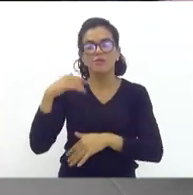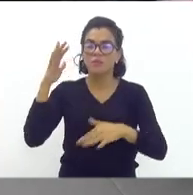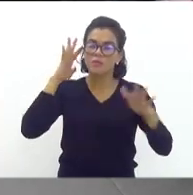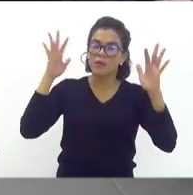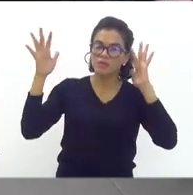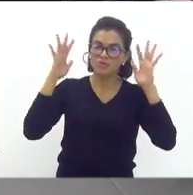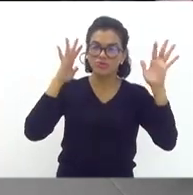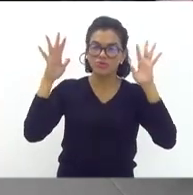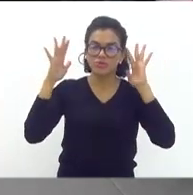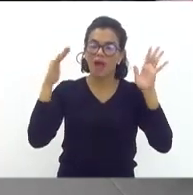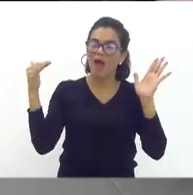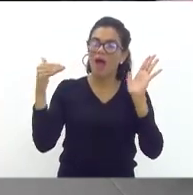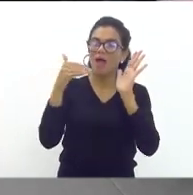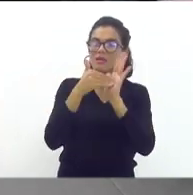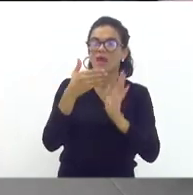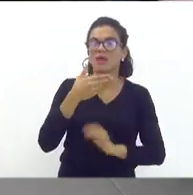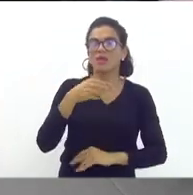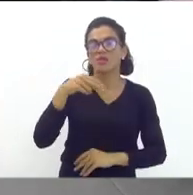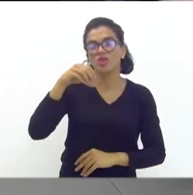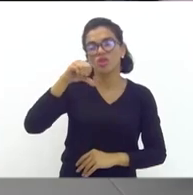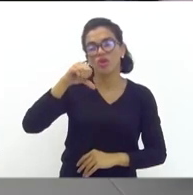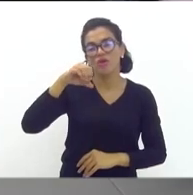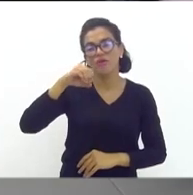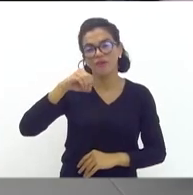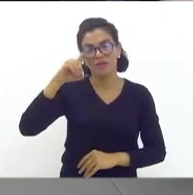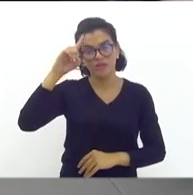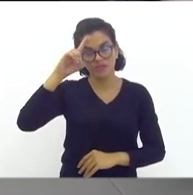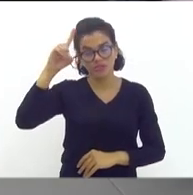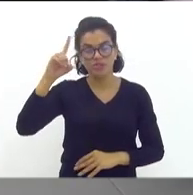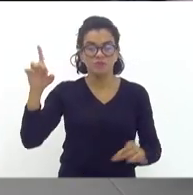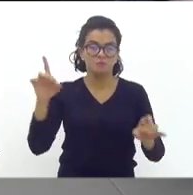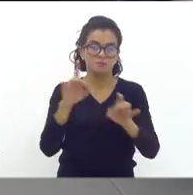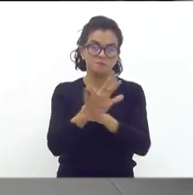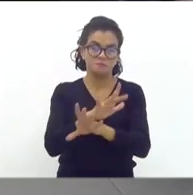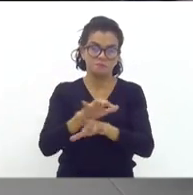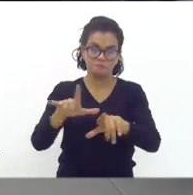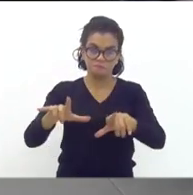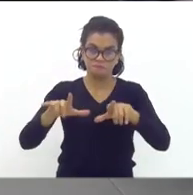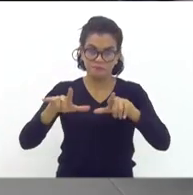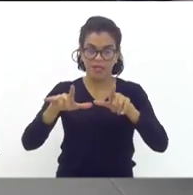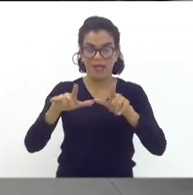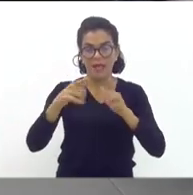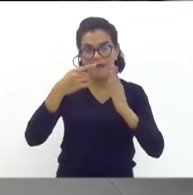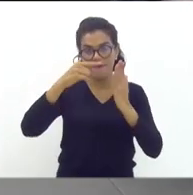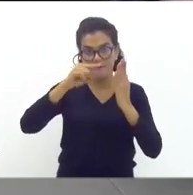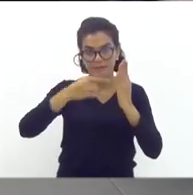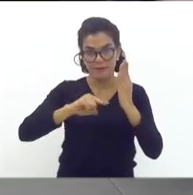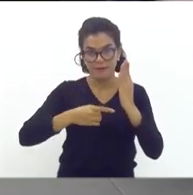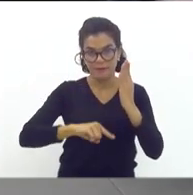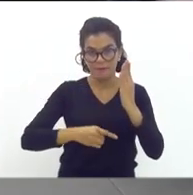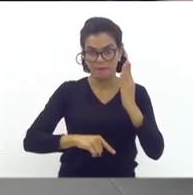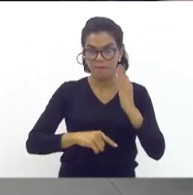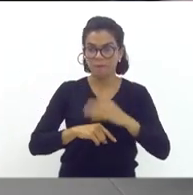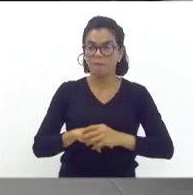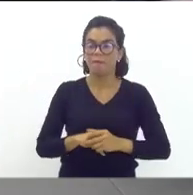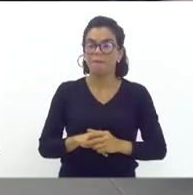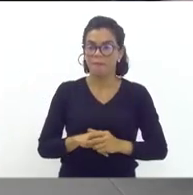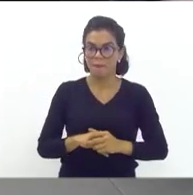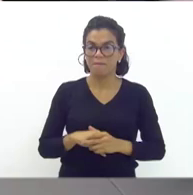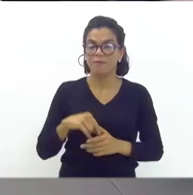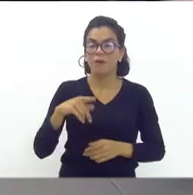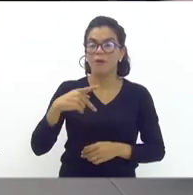que em até 90 dias se conclua essa revisão revisão pro